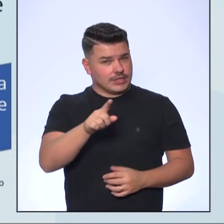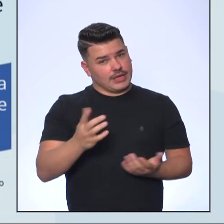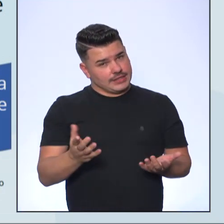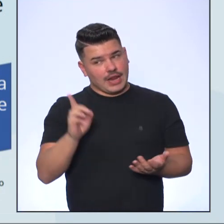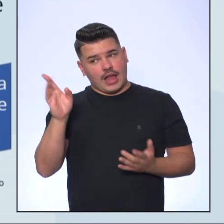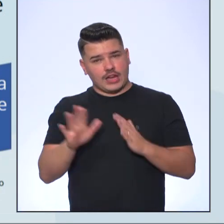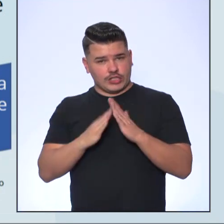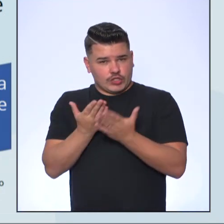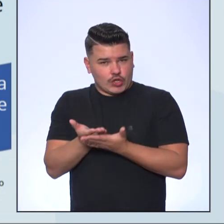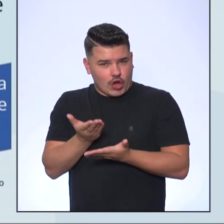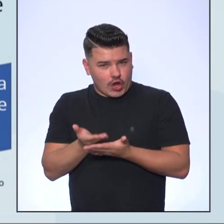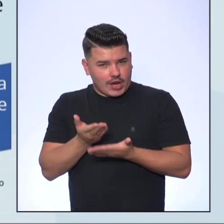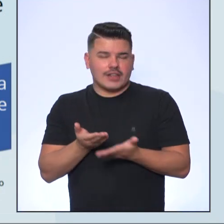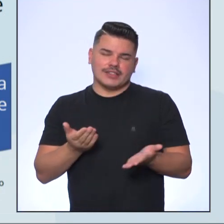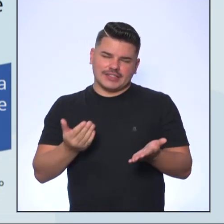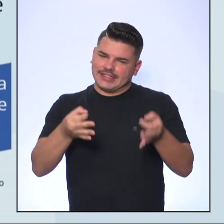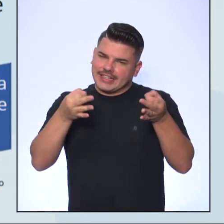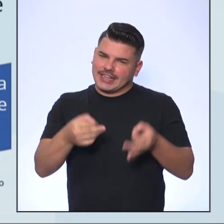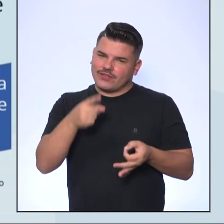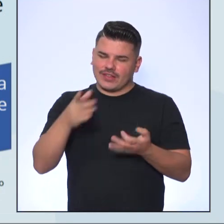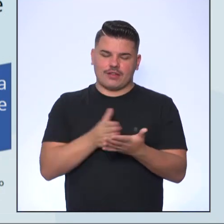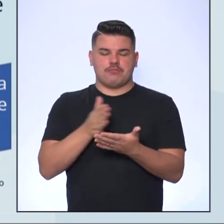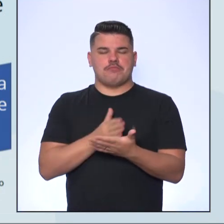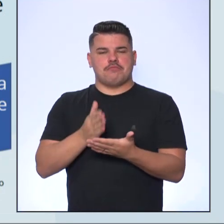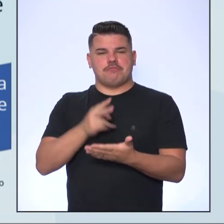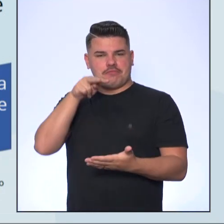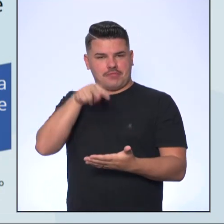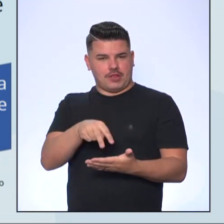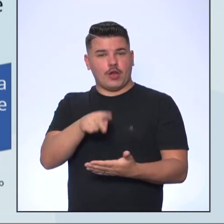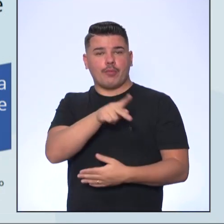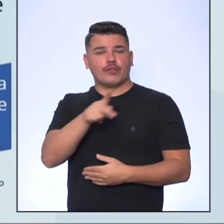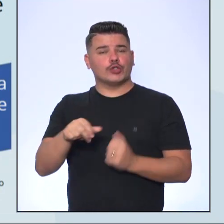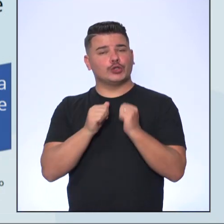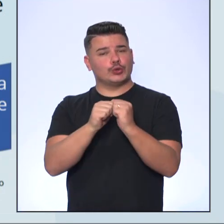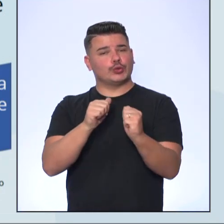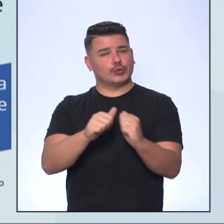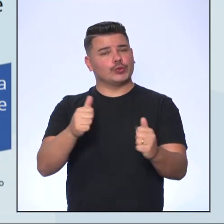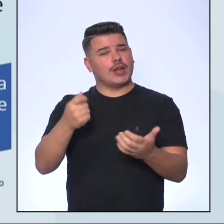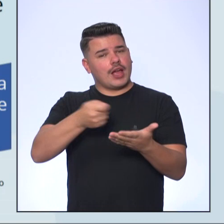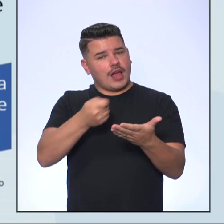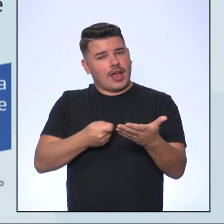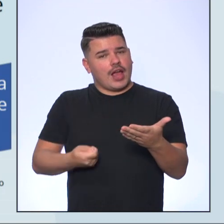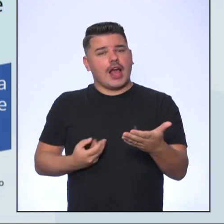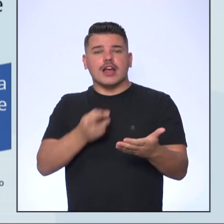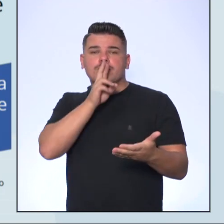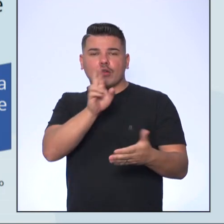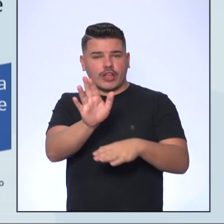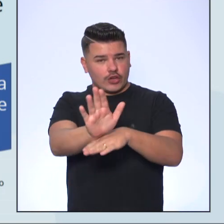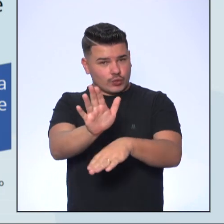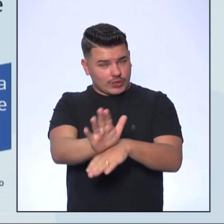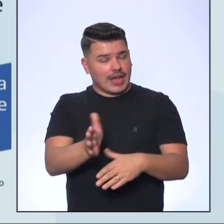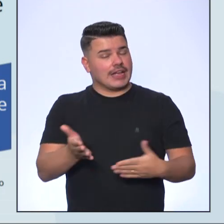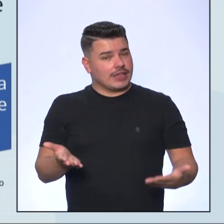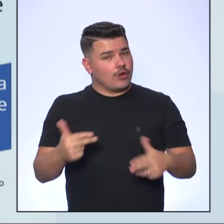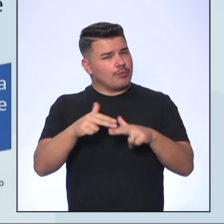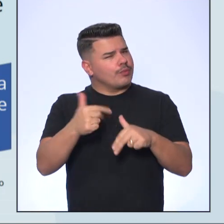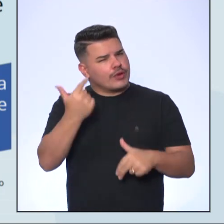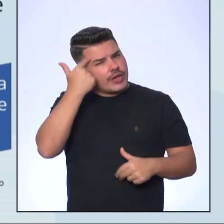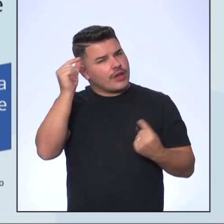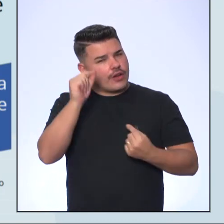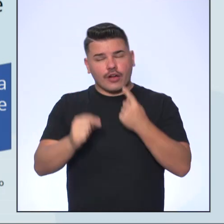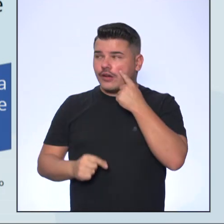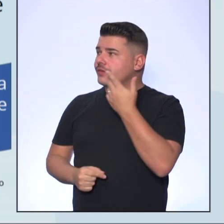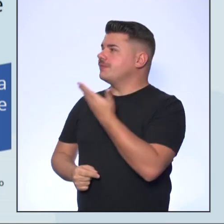na escola, né, tenho certeza que o professor faria com vocês. O que ele faria? Nessa ideia está assim, ó. Em